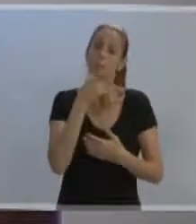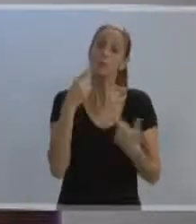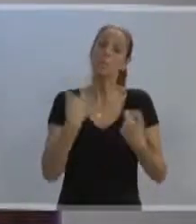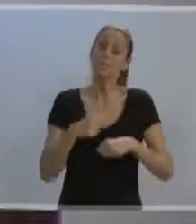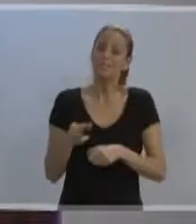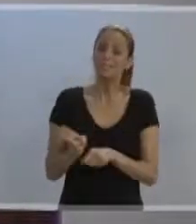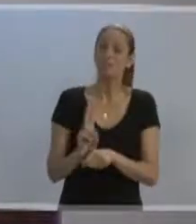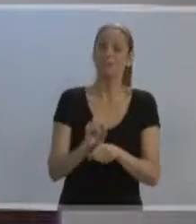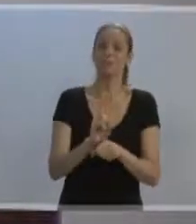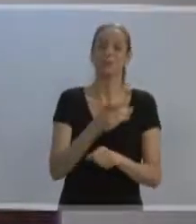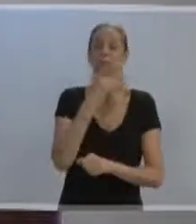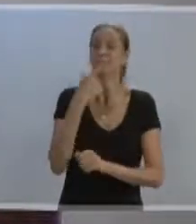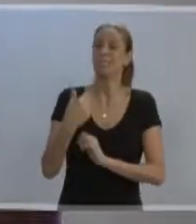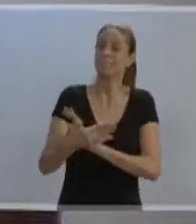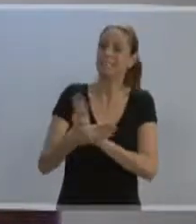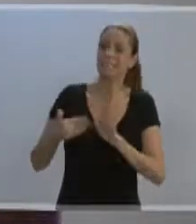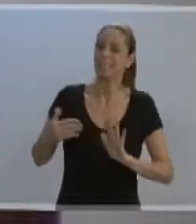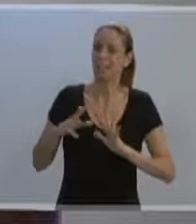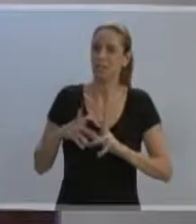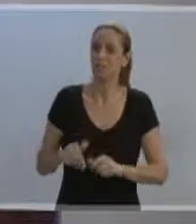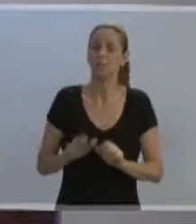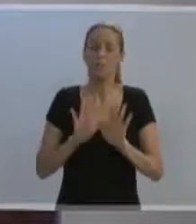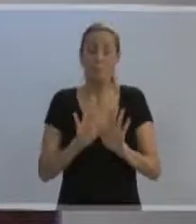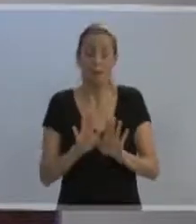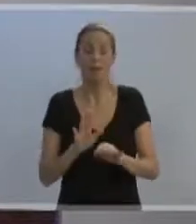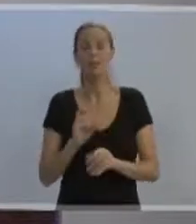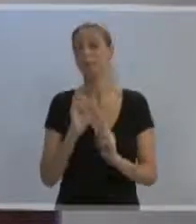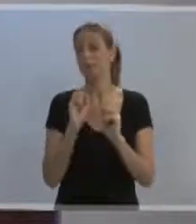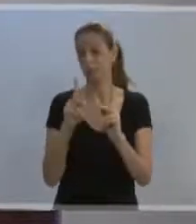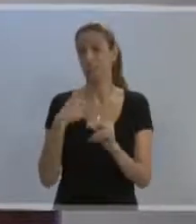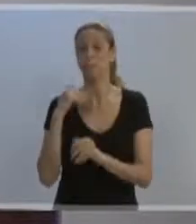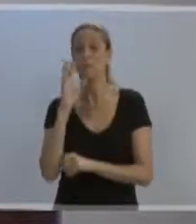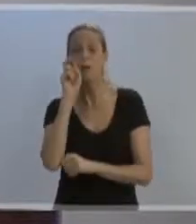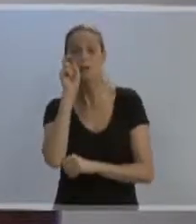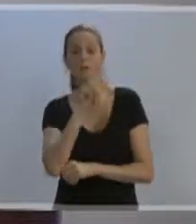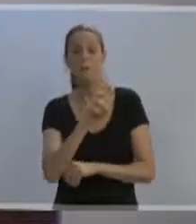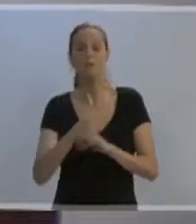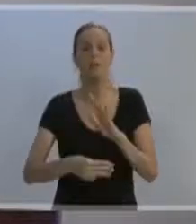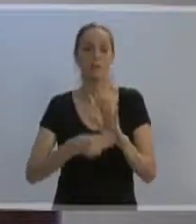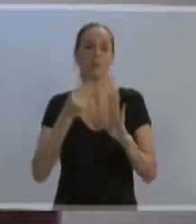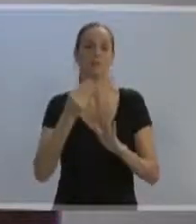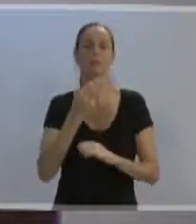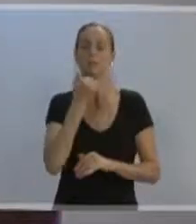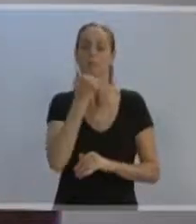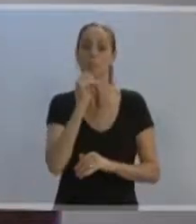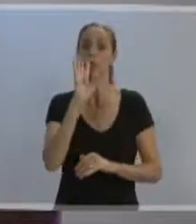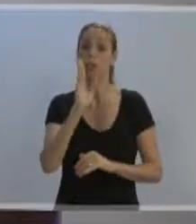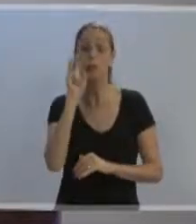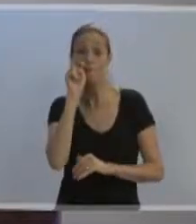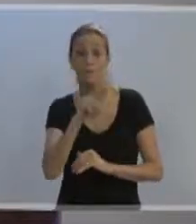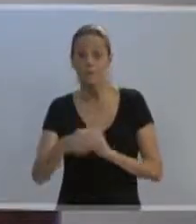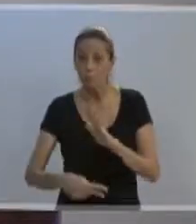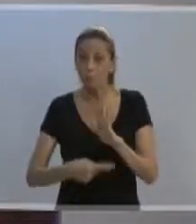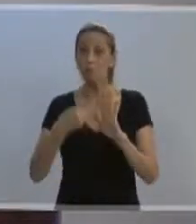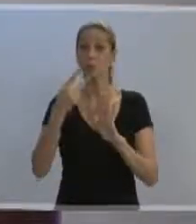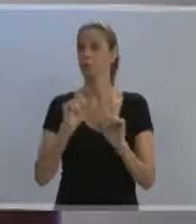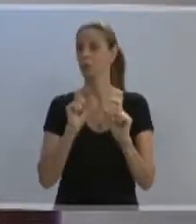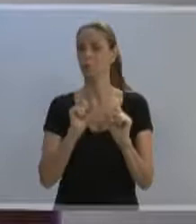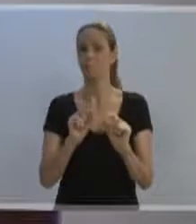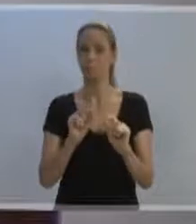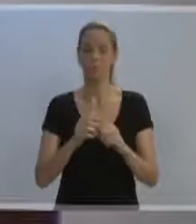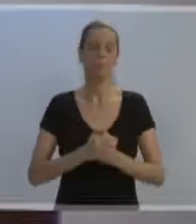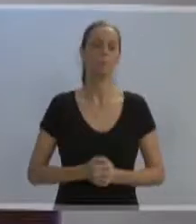uma situação que eu particularmente tive oportunidade de presenciar três vezes duas vezes melhor dizendo o vereador silva simão